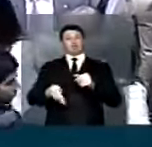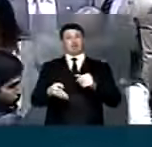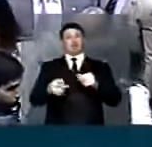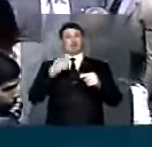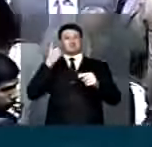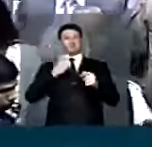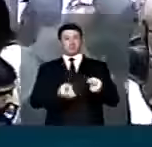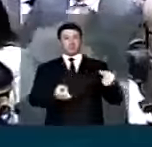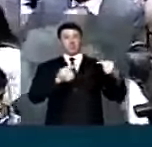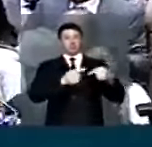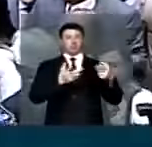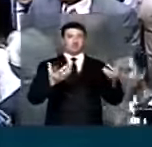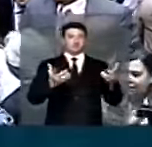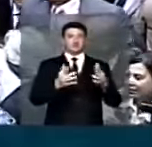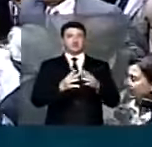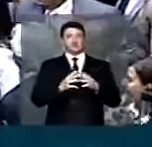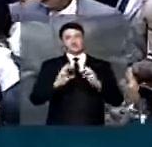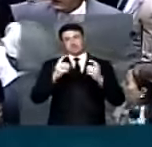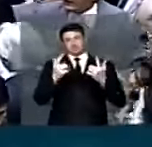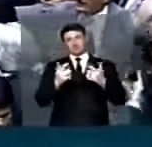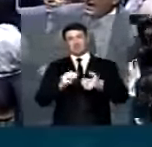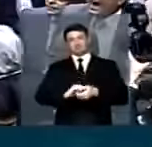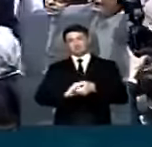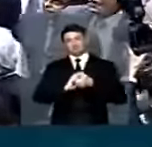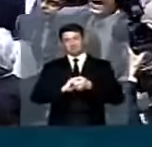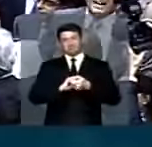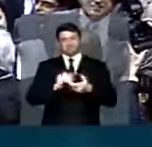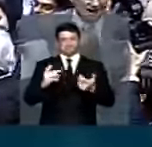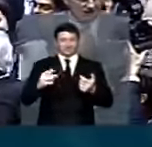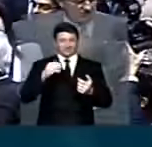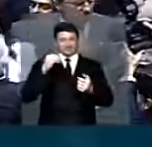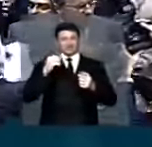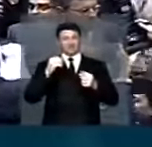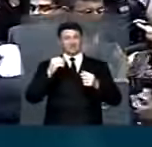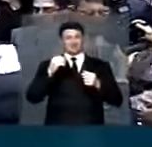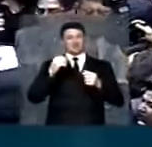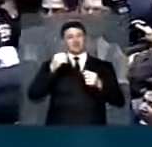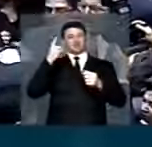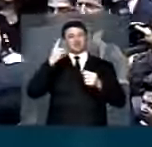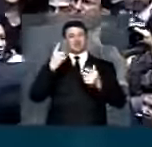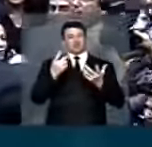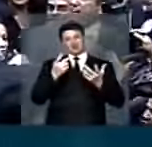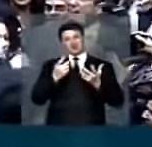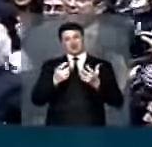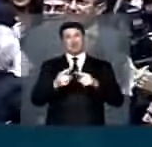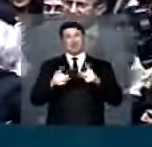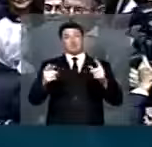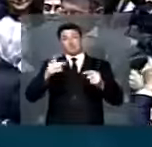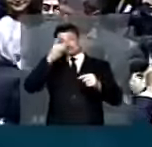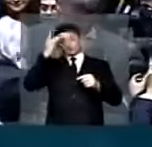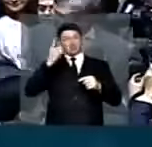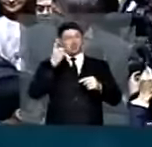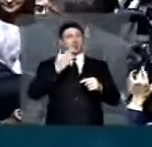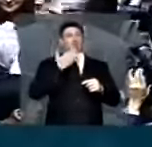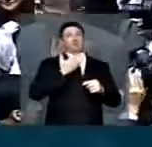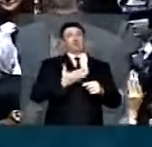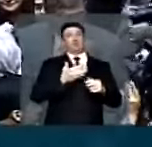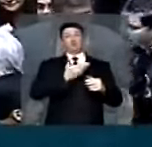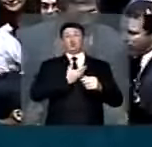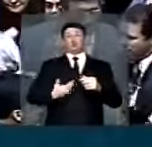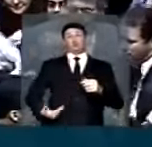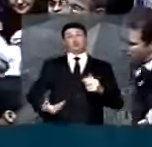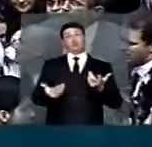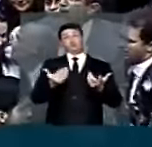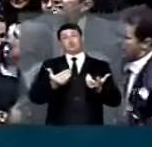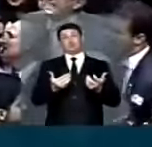de oposição, obviamente, saúdam a deputada, enquanto os deputados que são favoráveis ao